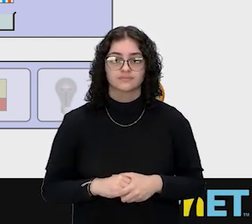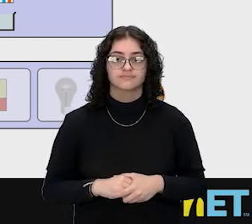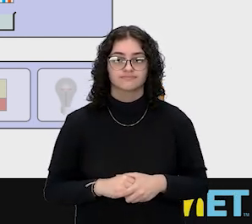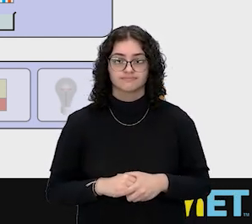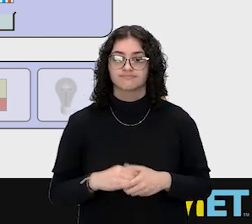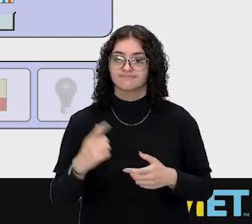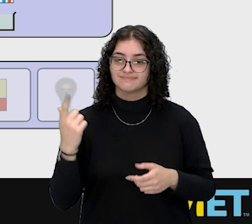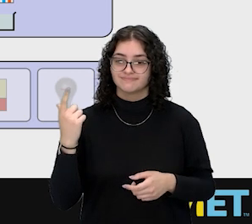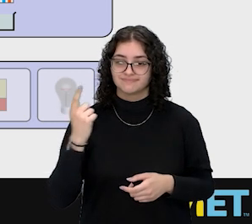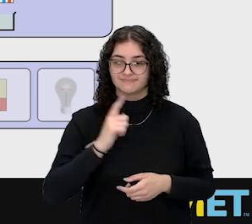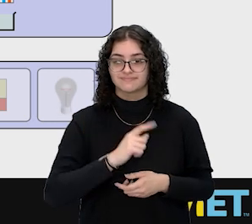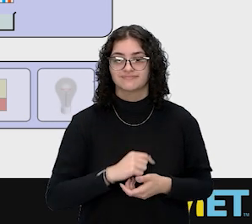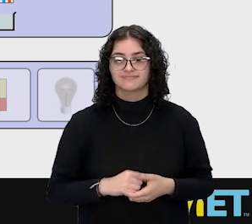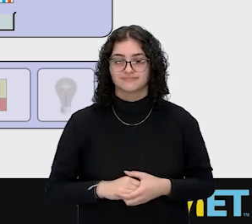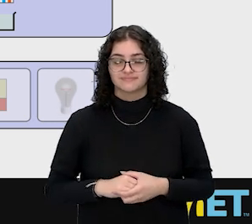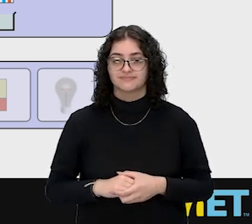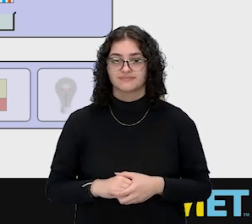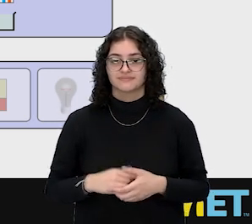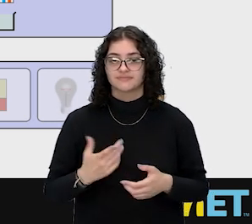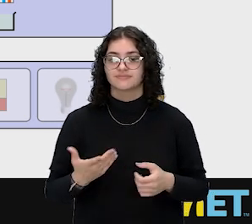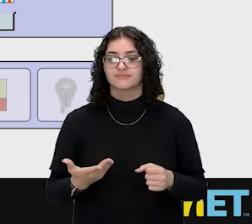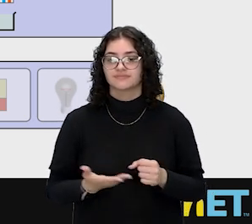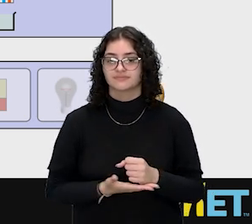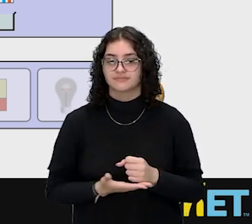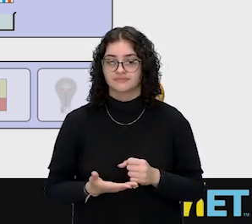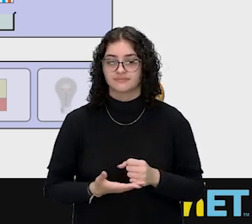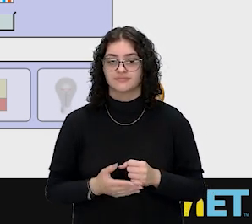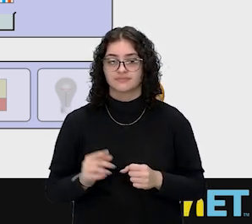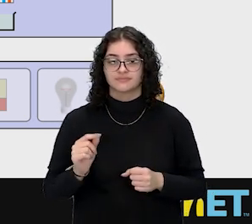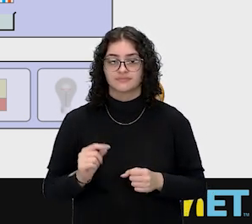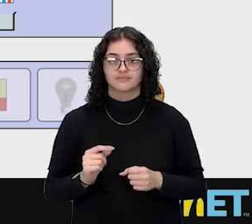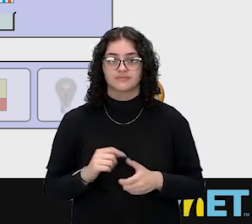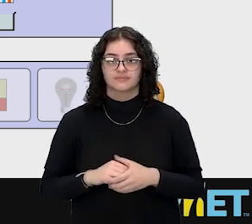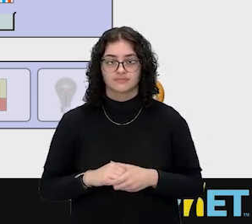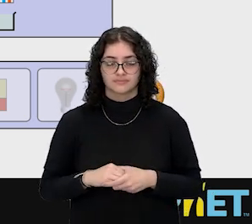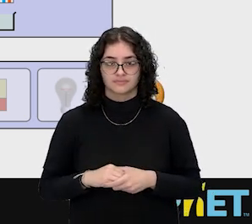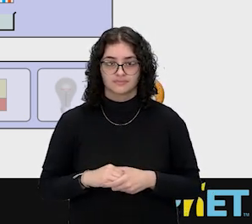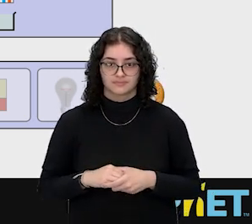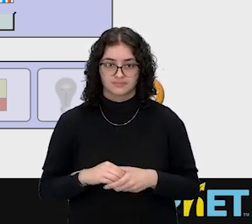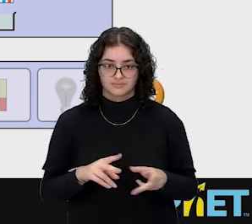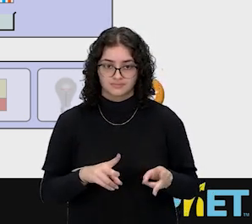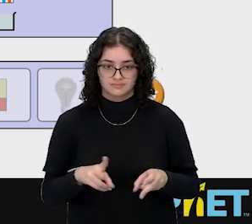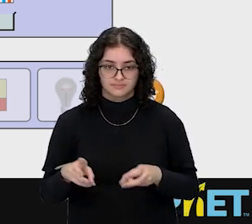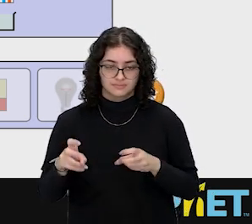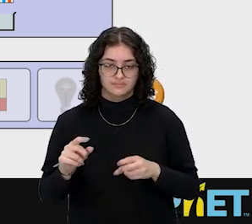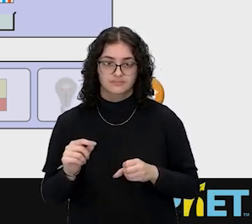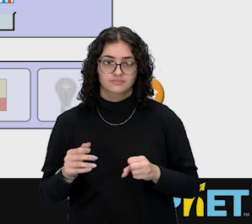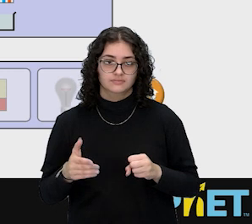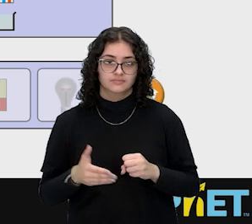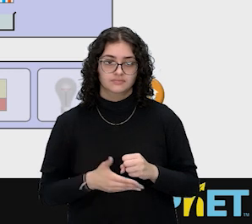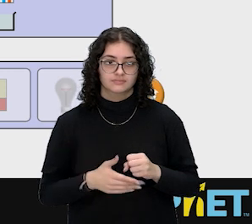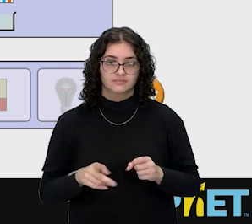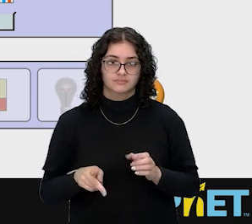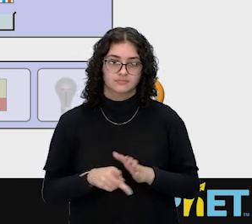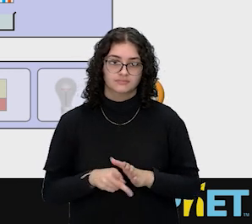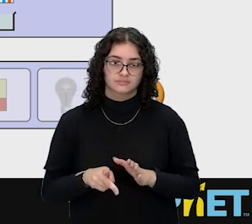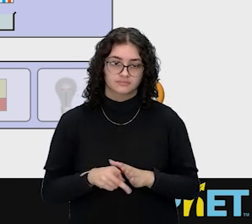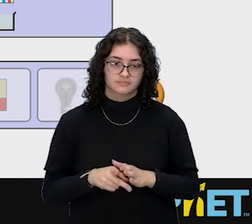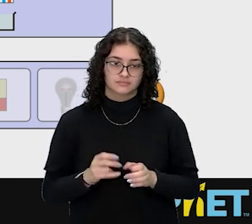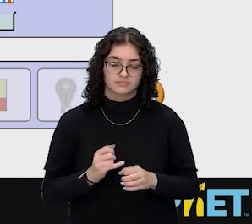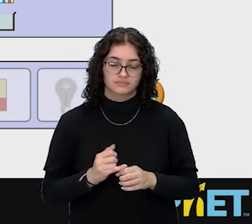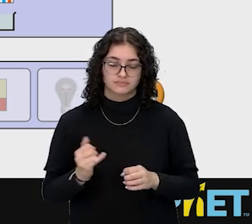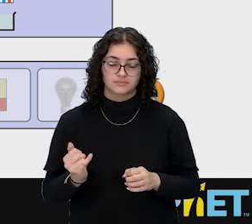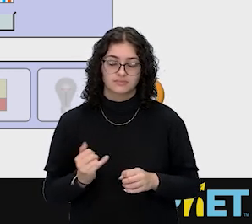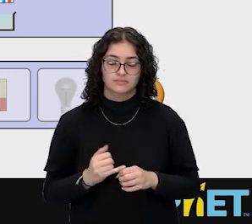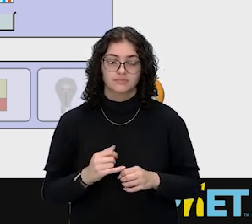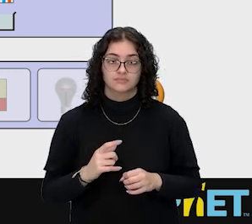acertou. E uma base, vamos lá para a base forte. Percebam que a base é uma substância iônica já. Então, ela sofre um